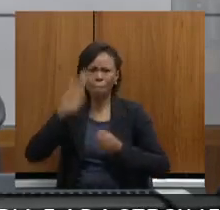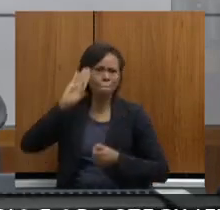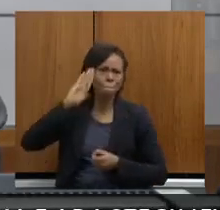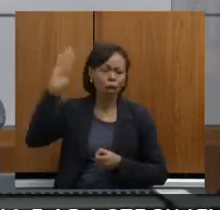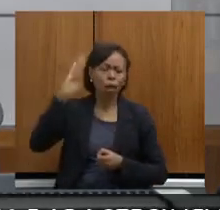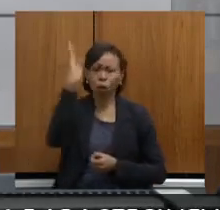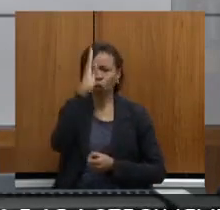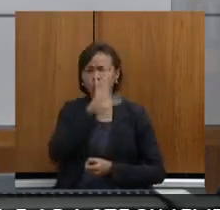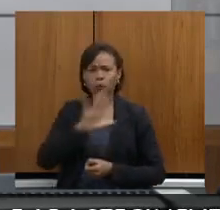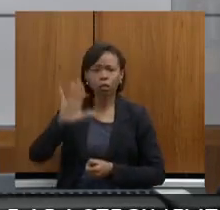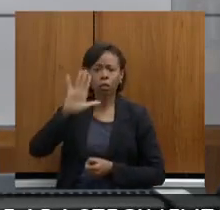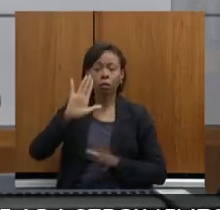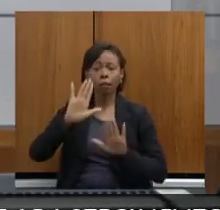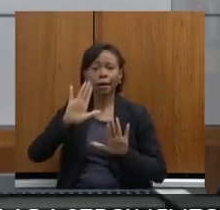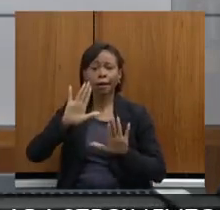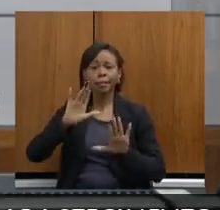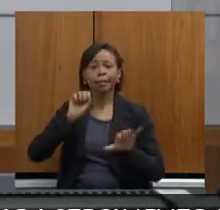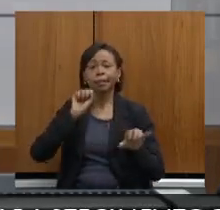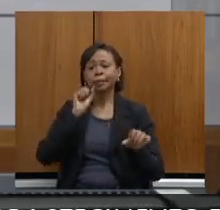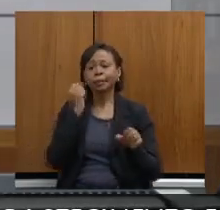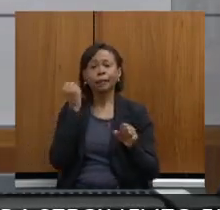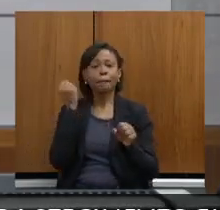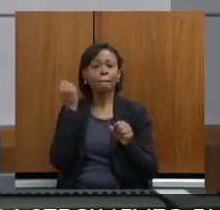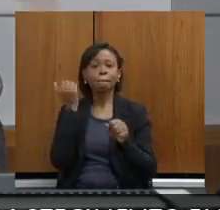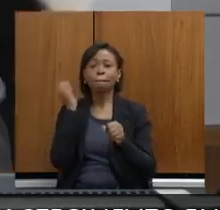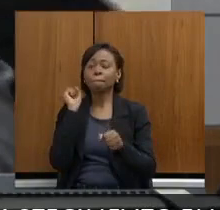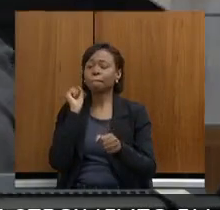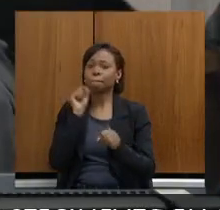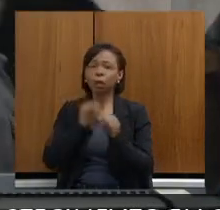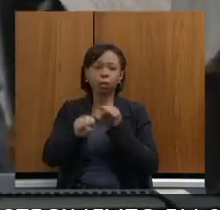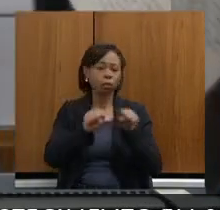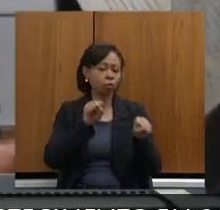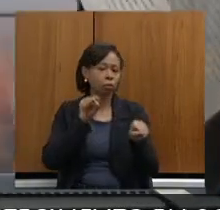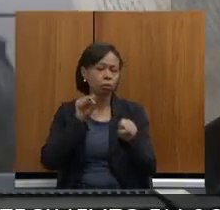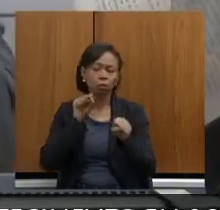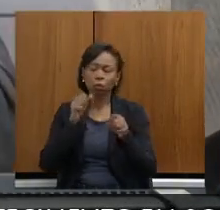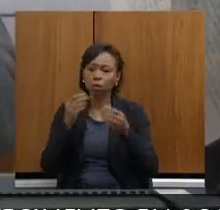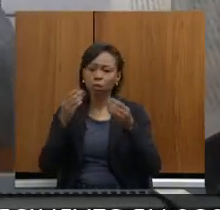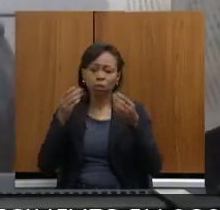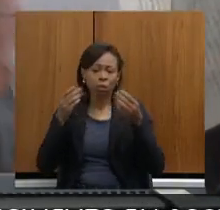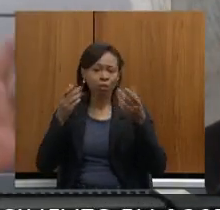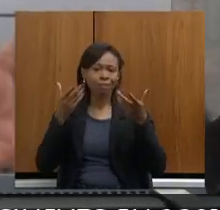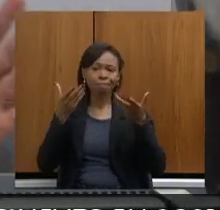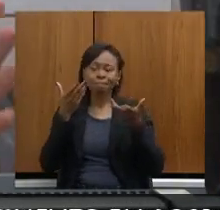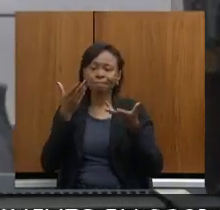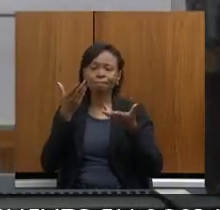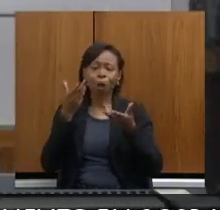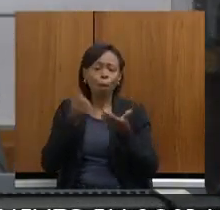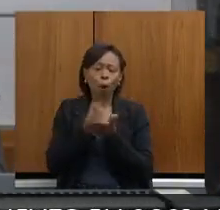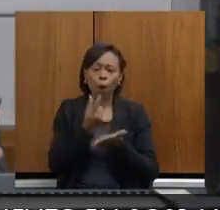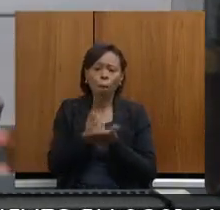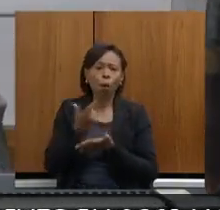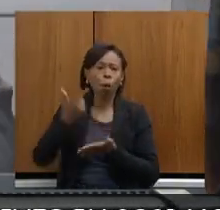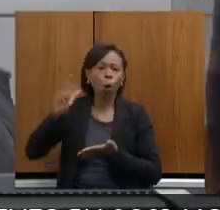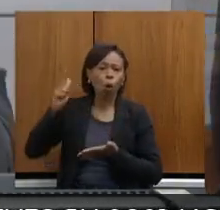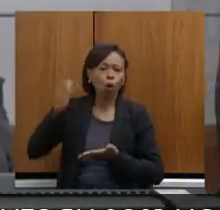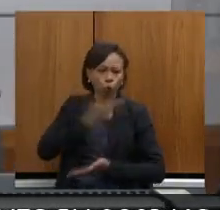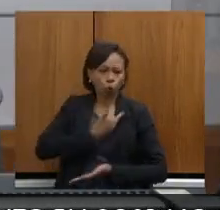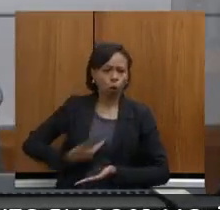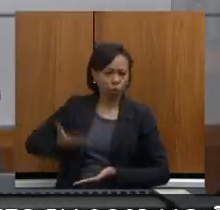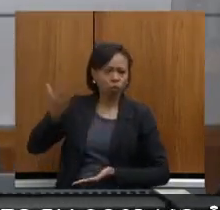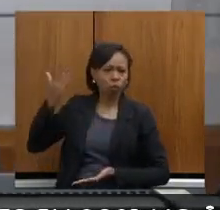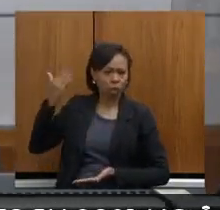ela foi saqueada por governos passados teve um governo desse até comprou tudo na UTI Então me dele